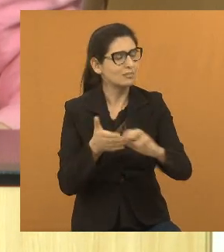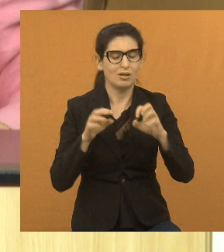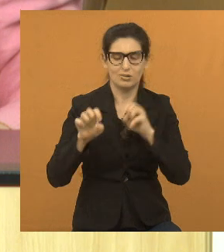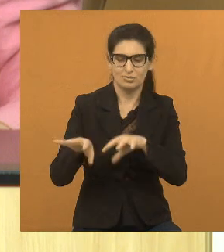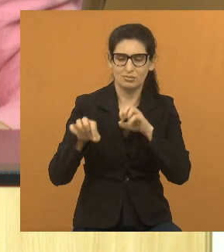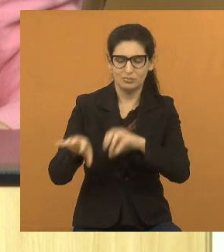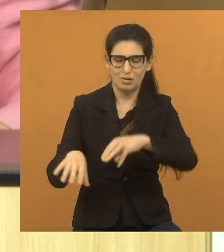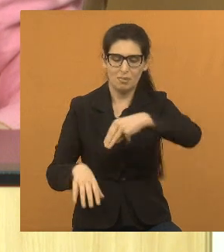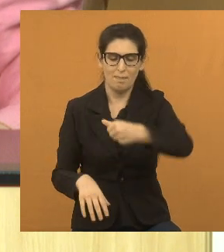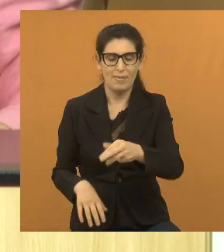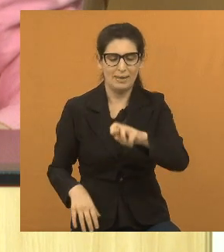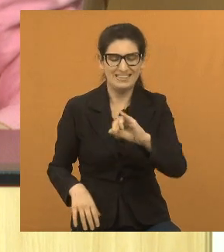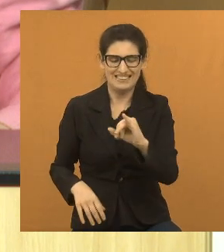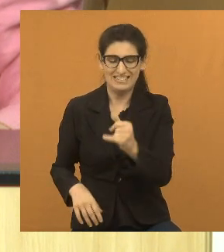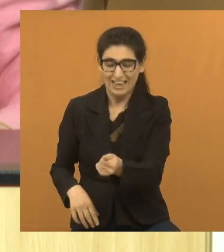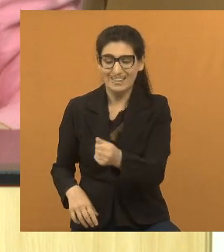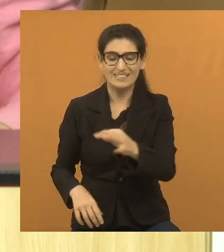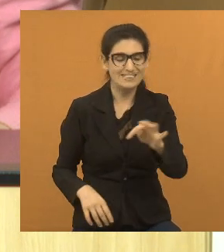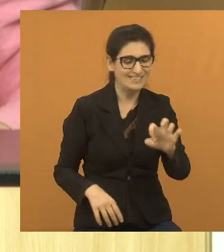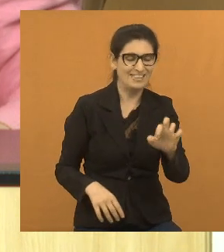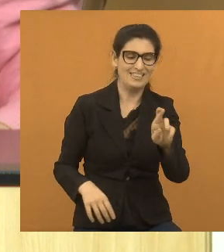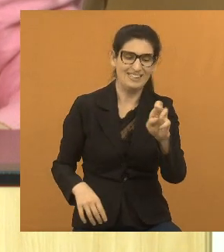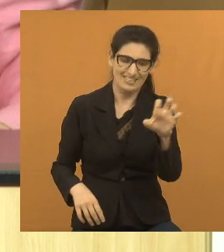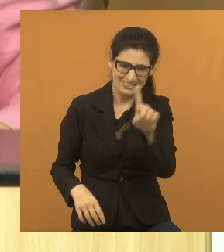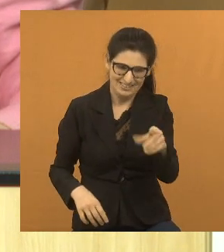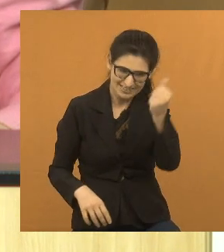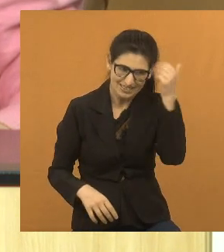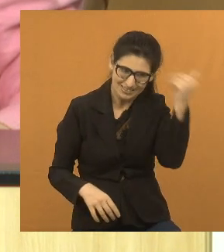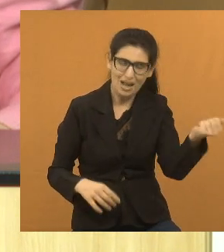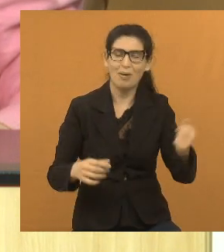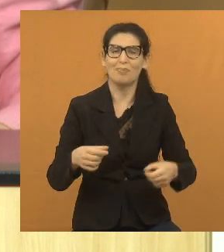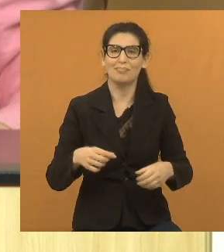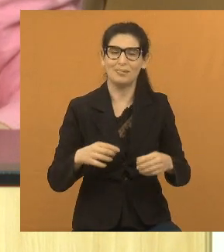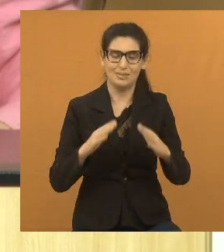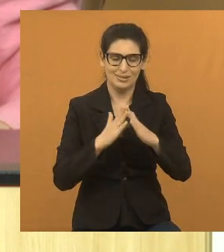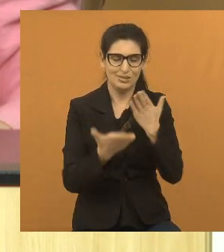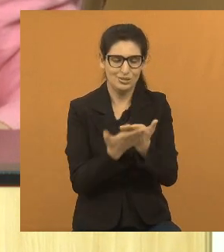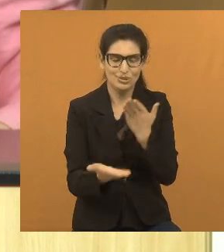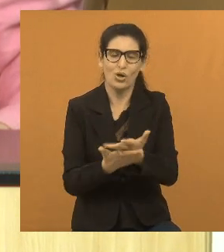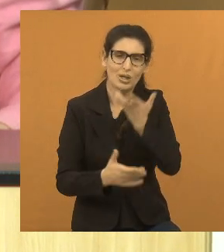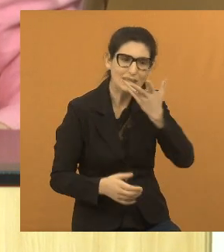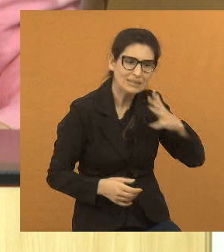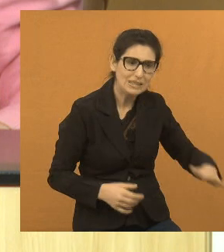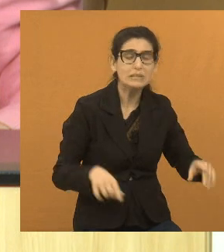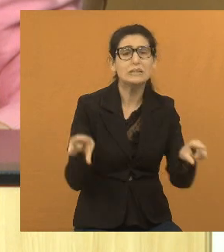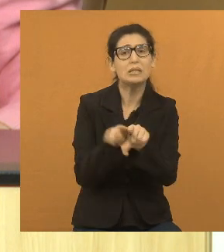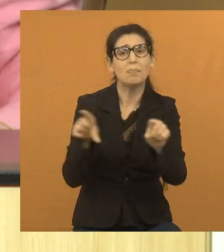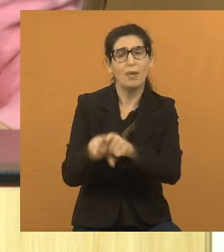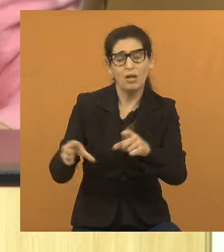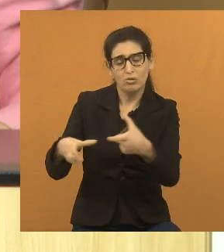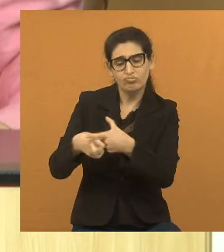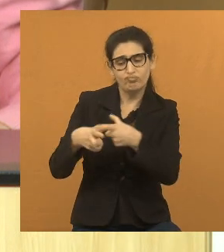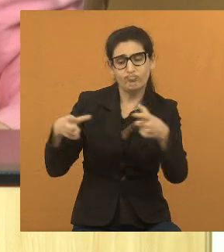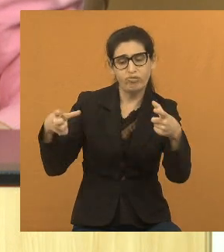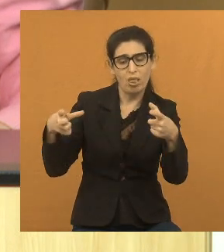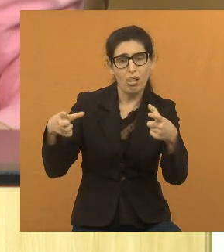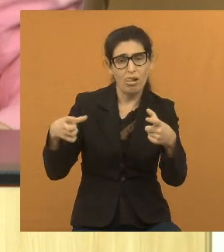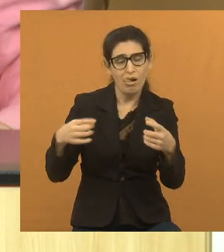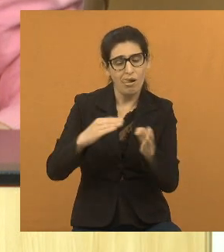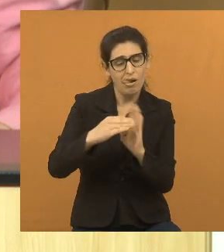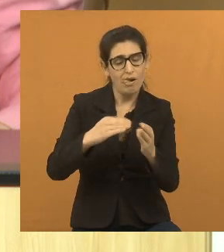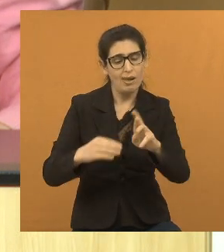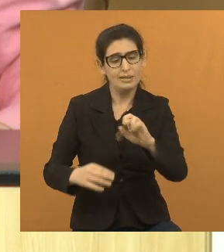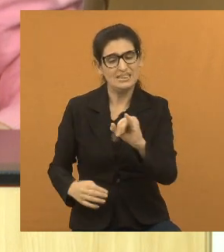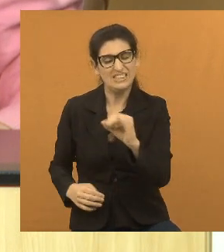Educação, a creche e também a ampliação lá do Rio Comprido. E sim, eu entendo você,